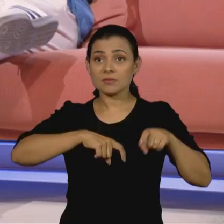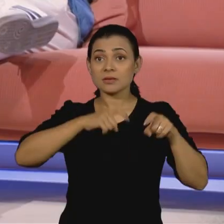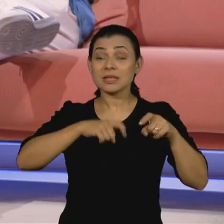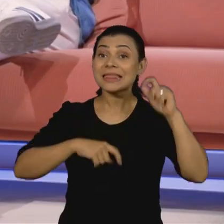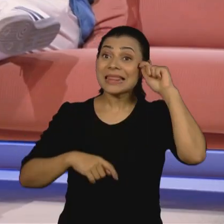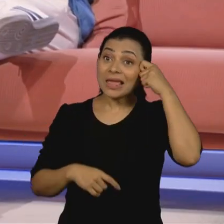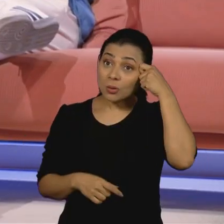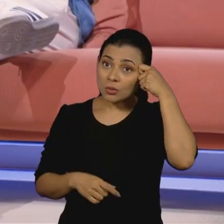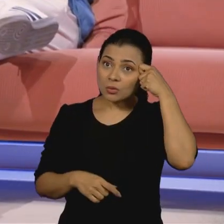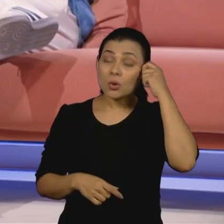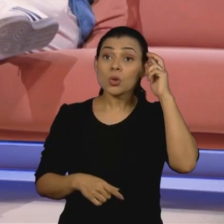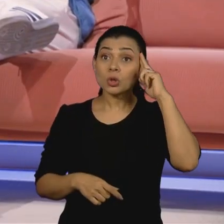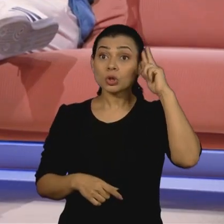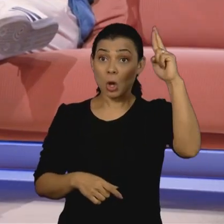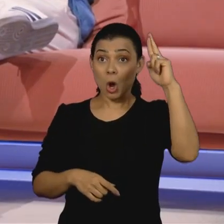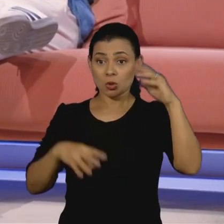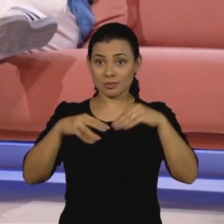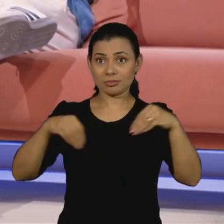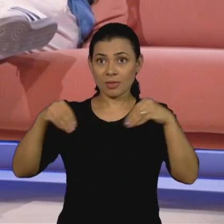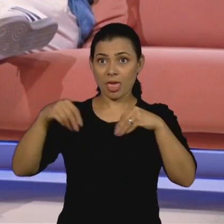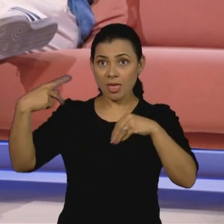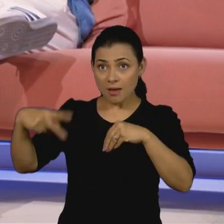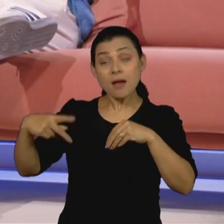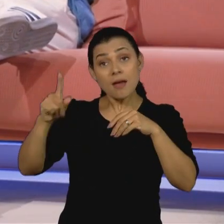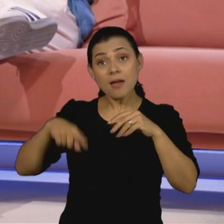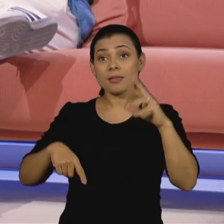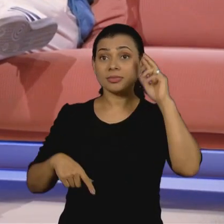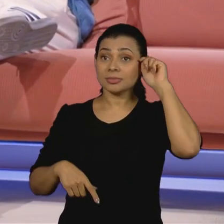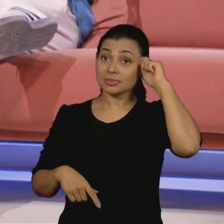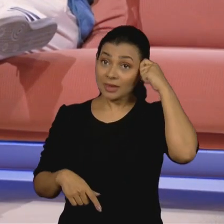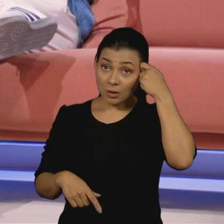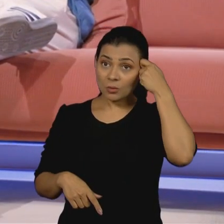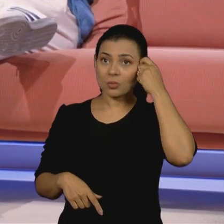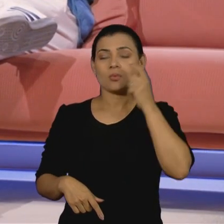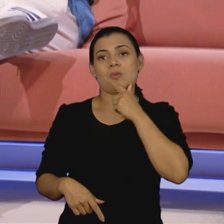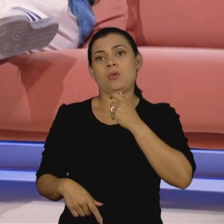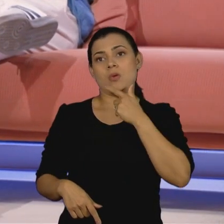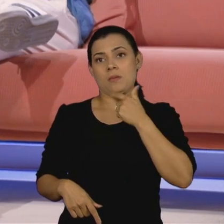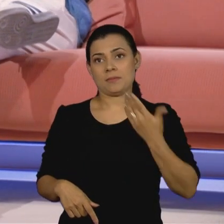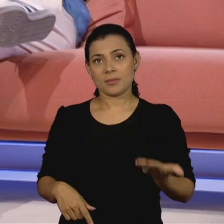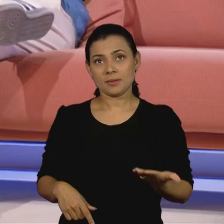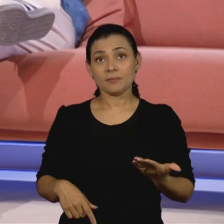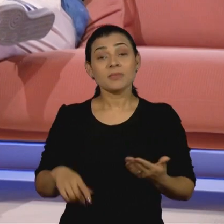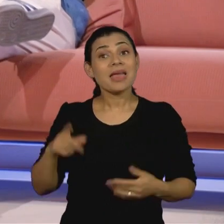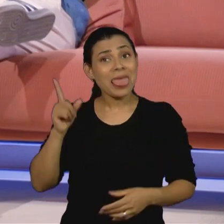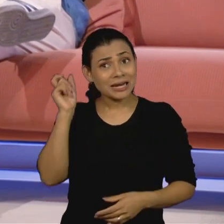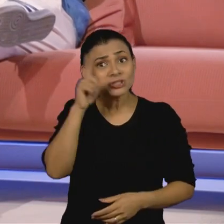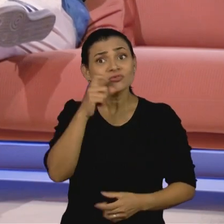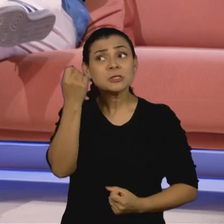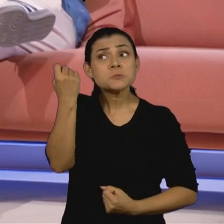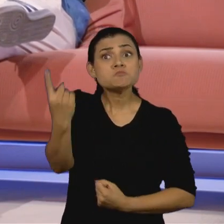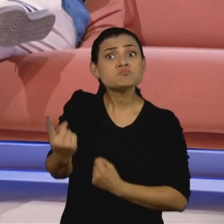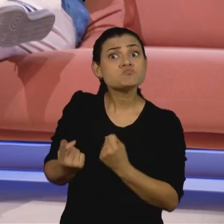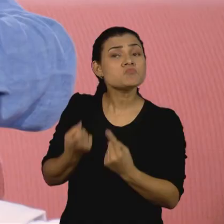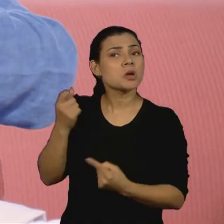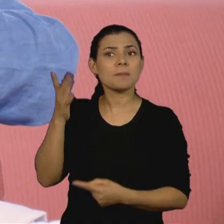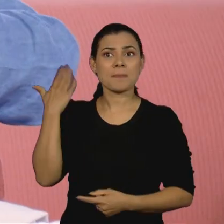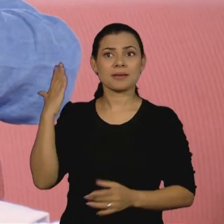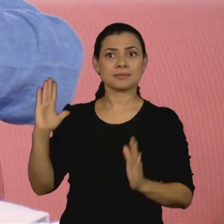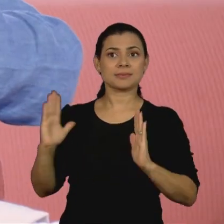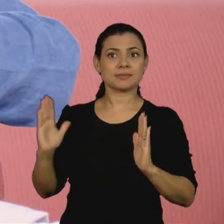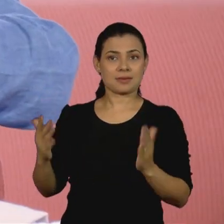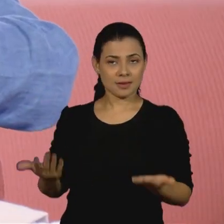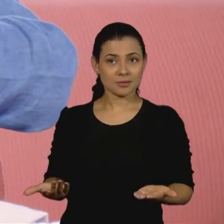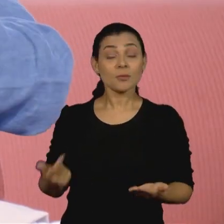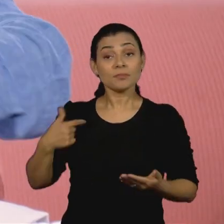O dono das terras onde o meu avô trabalhava era um senhor negro. Isso era muito raro naquela época.